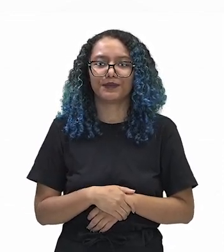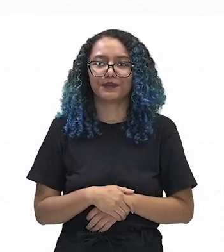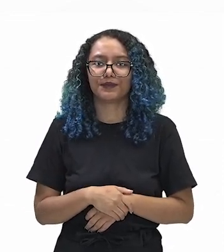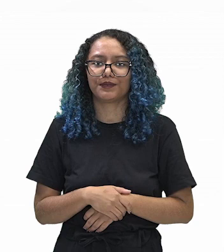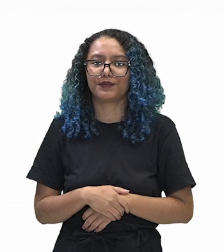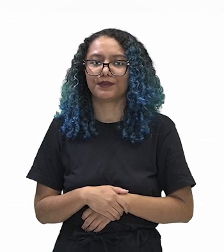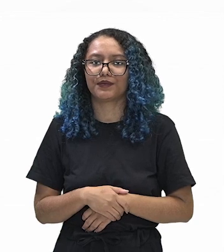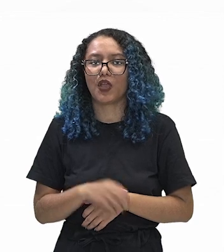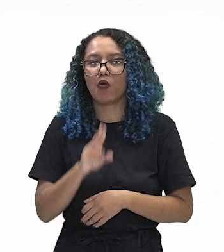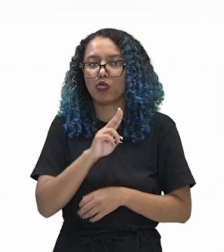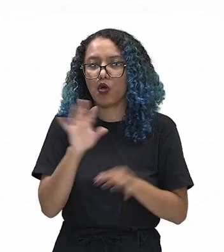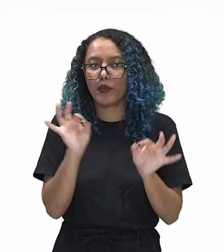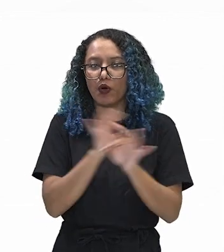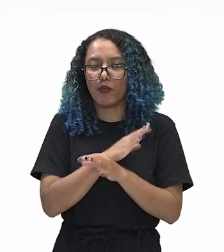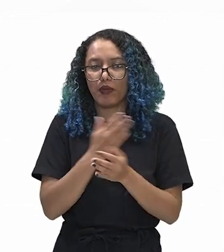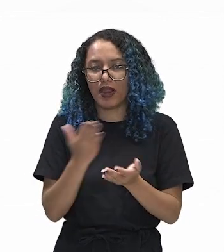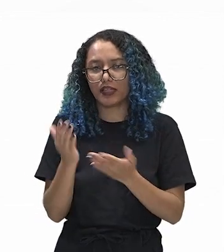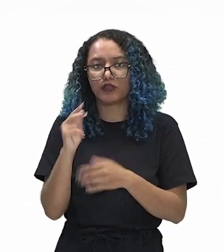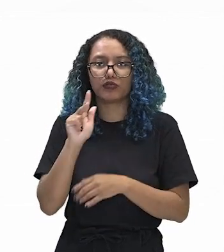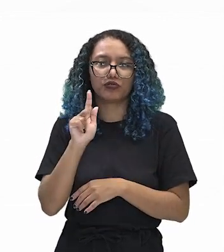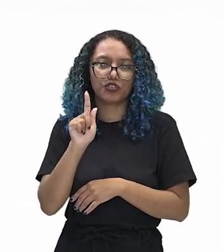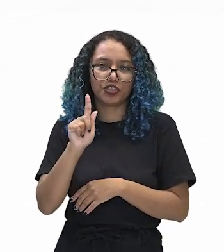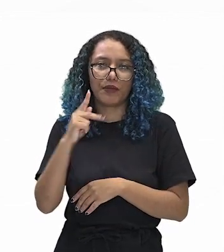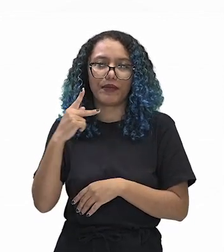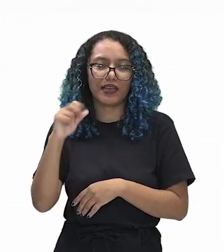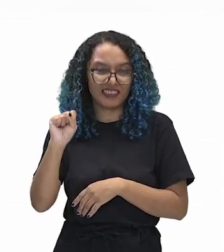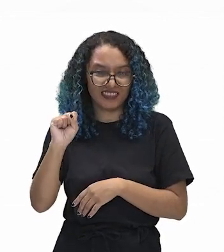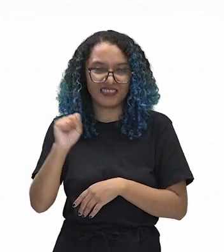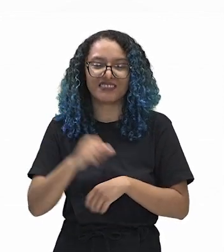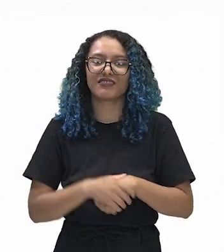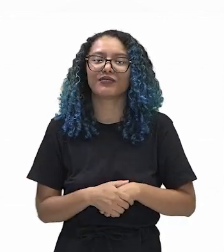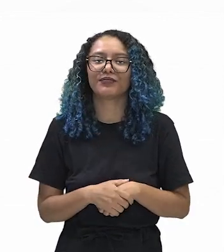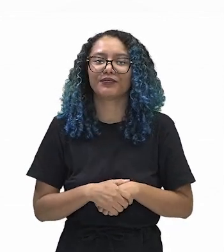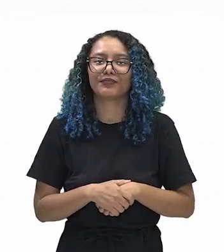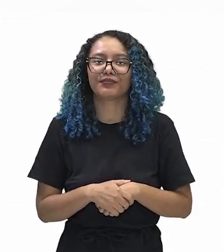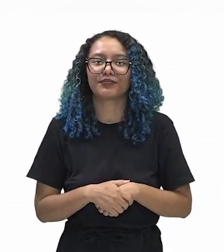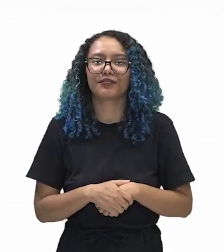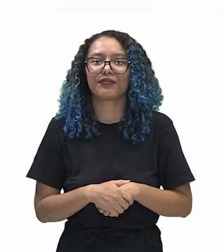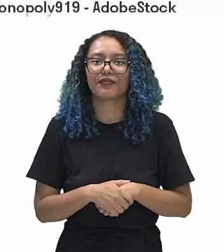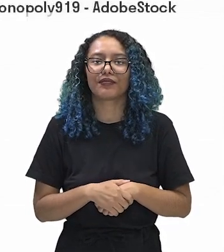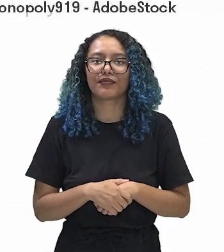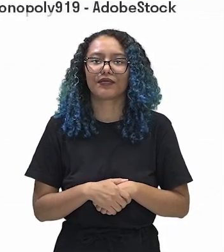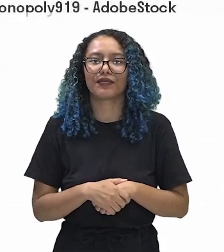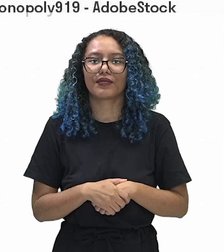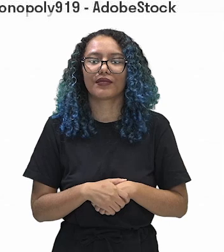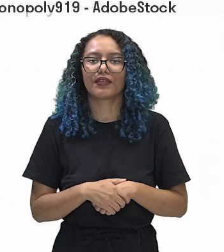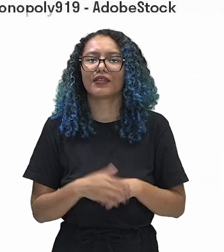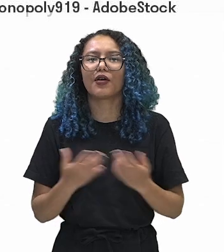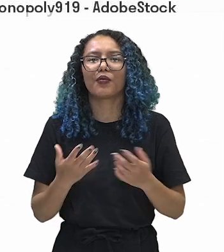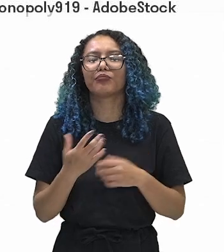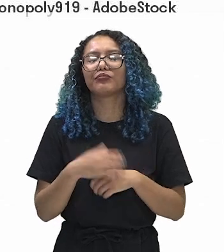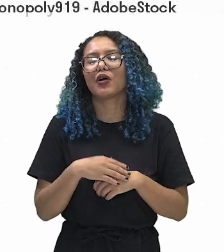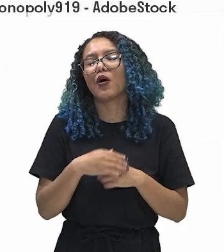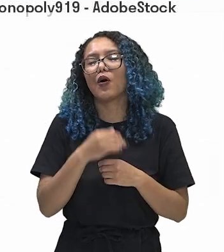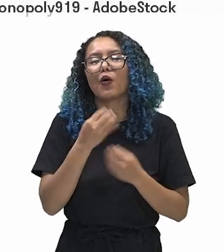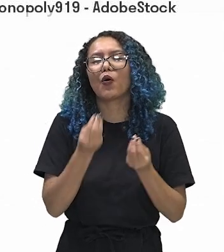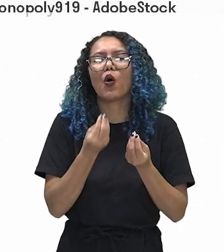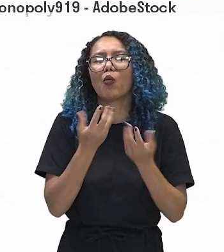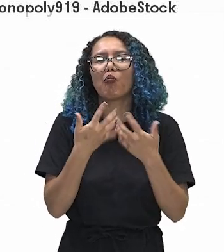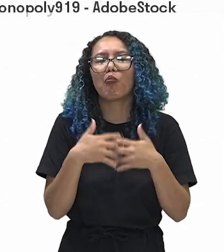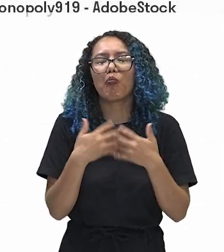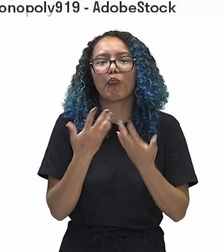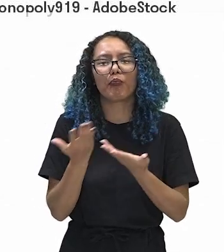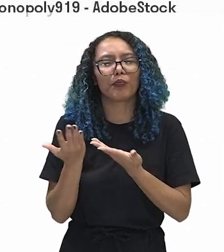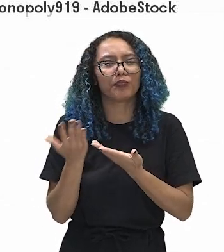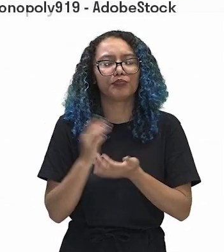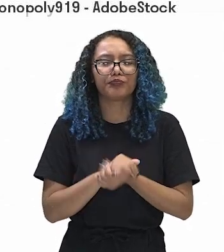GPS. Para que vocês tenham uma ideia de como que isso possa ter utilizado, dá só uma olhada aí nessa imagem, ó. Aí eu tenho